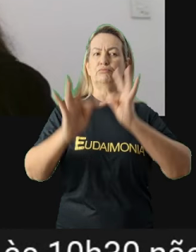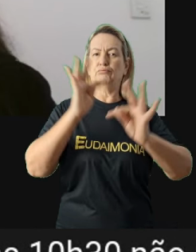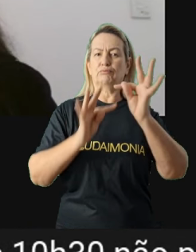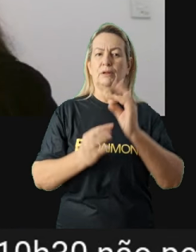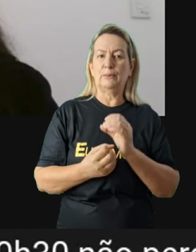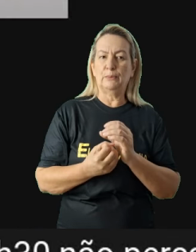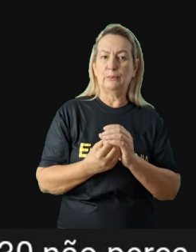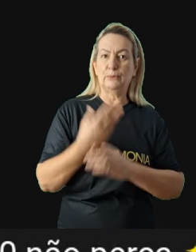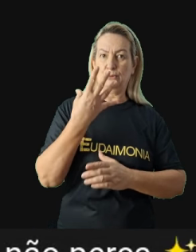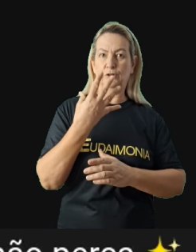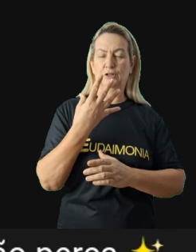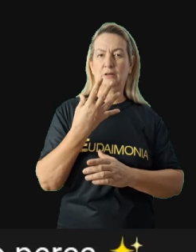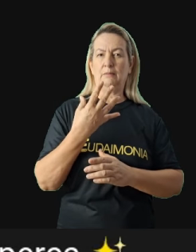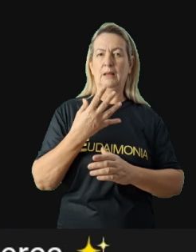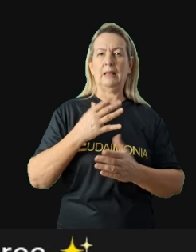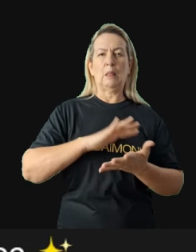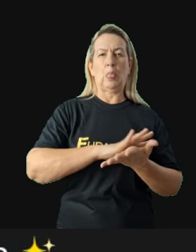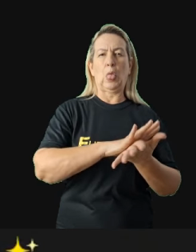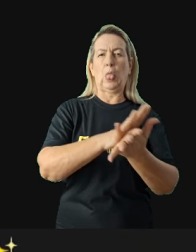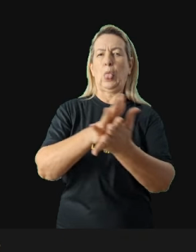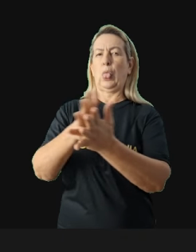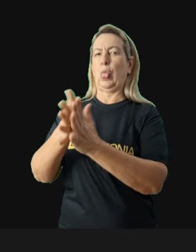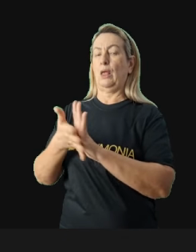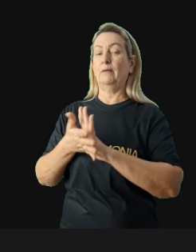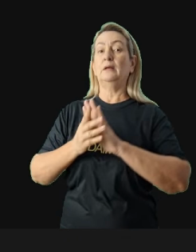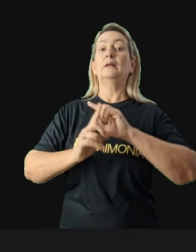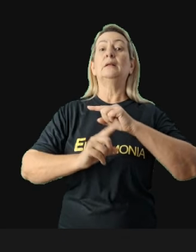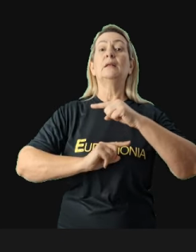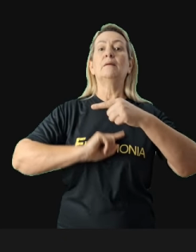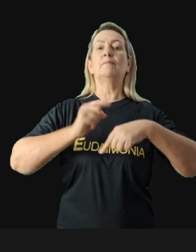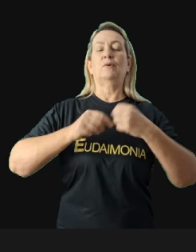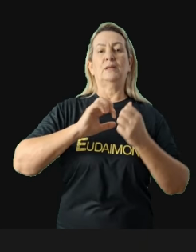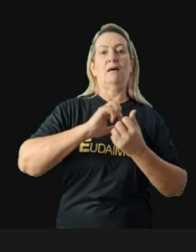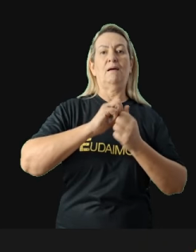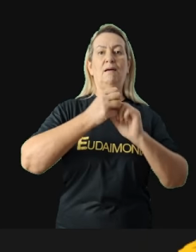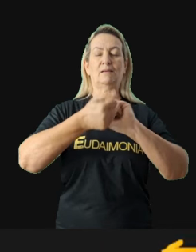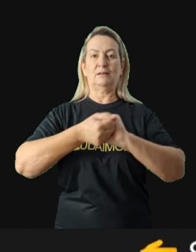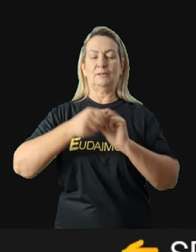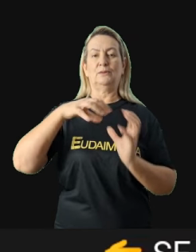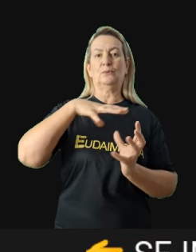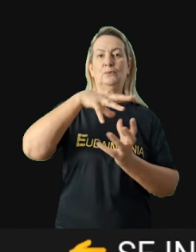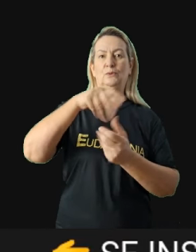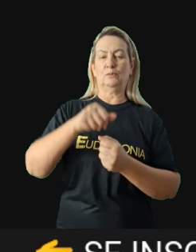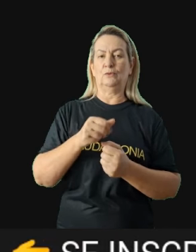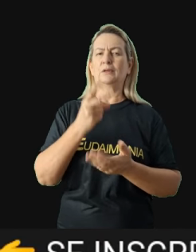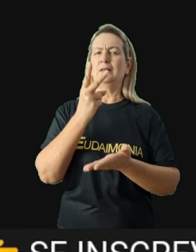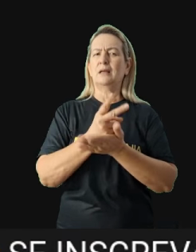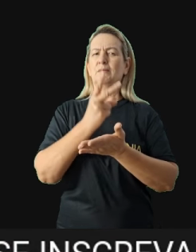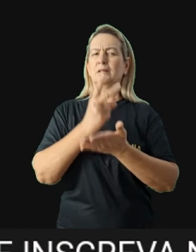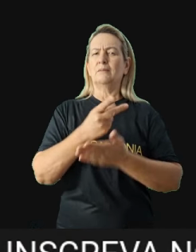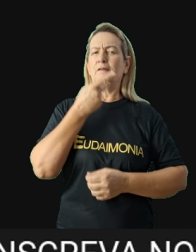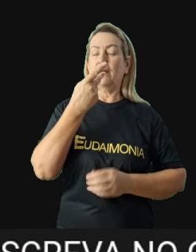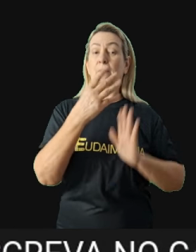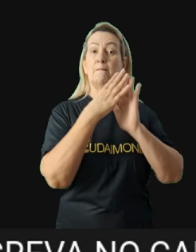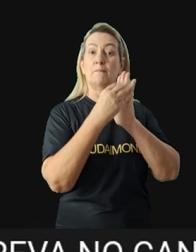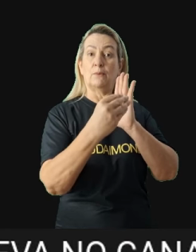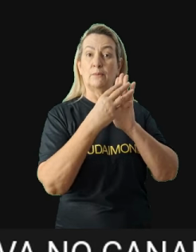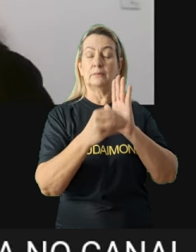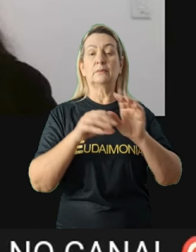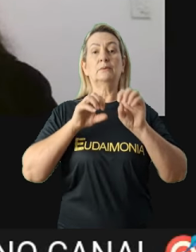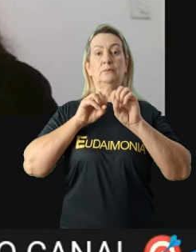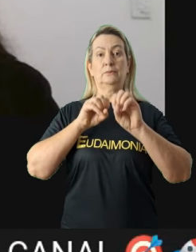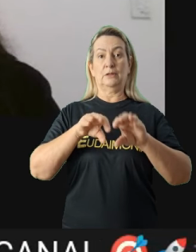muito parecido. Primeiro ela vem com aquela onda destruidora, depois vem a adequação do mundo. Então faz muito tempo que a gente